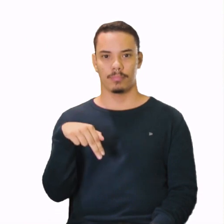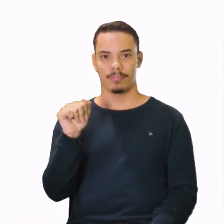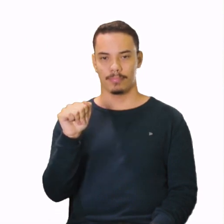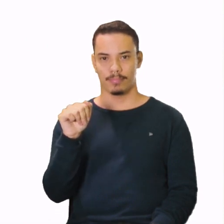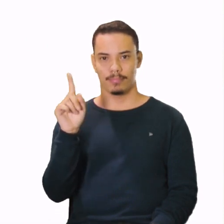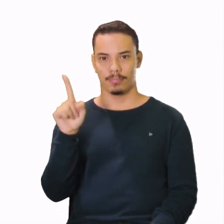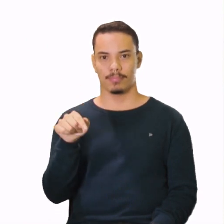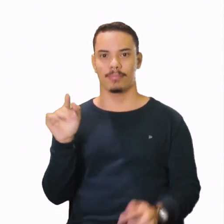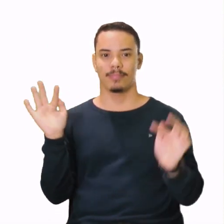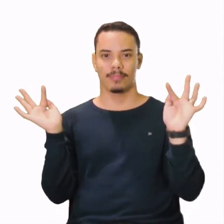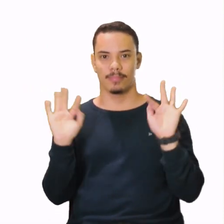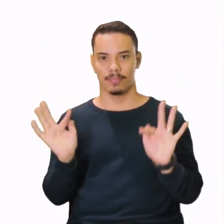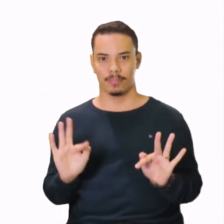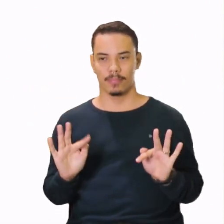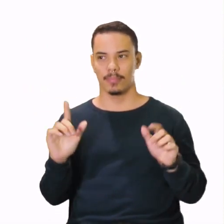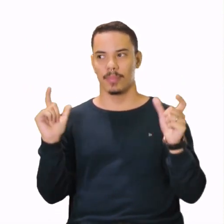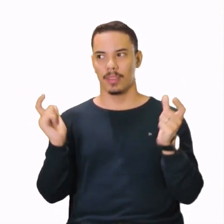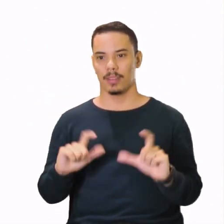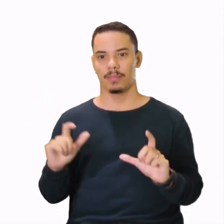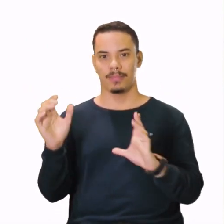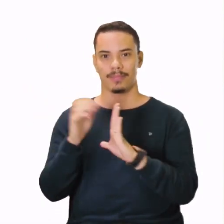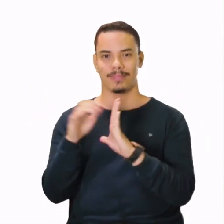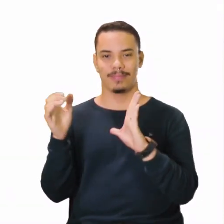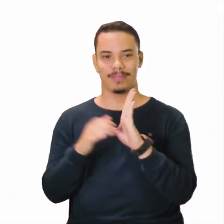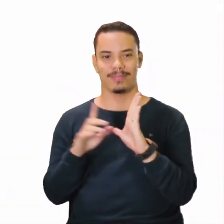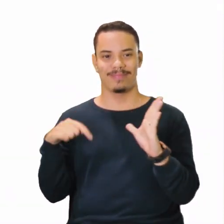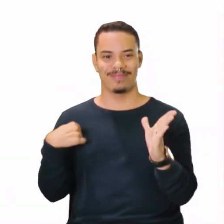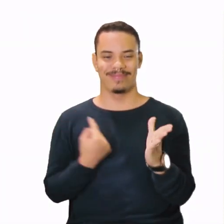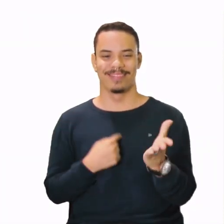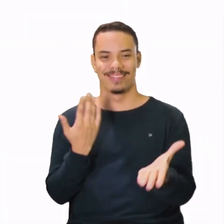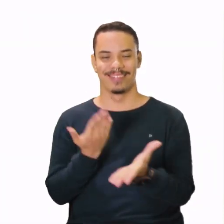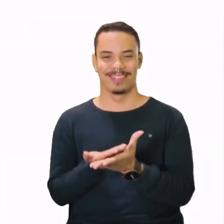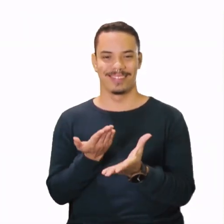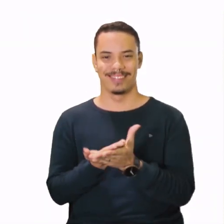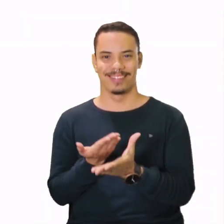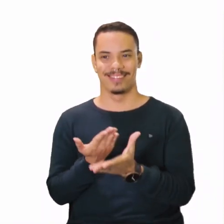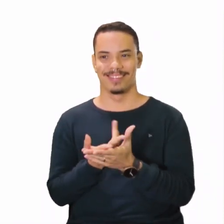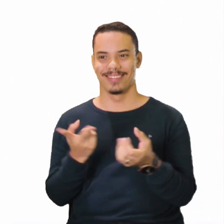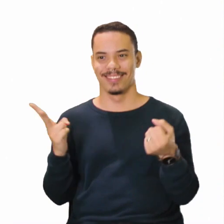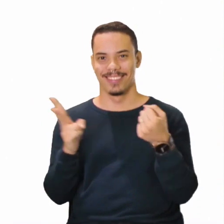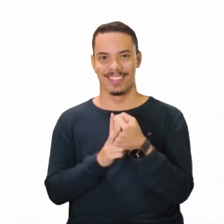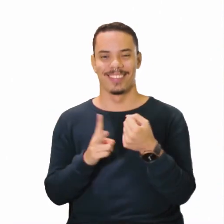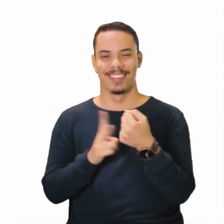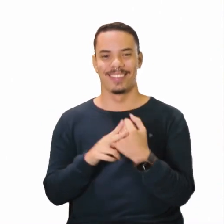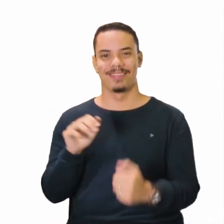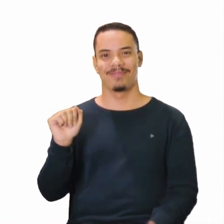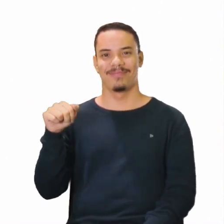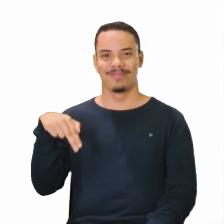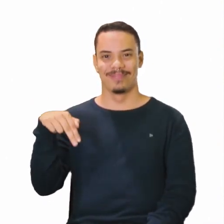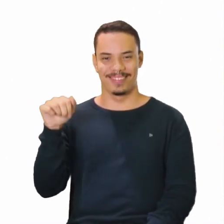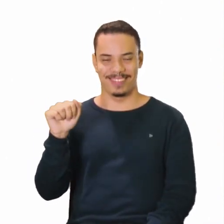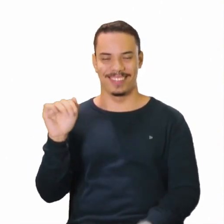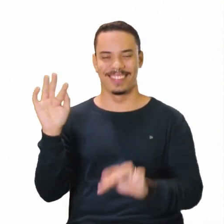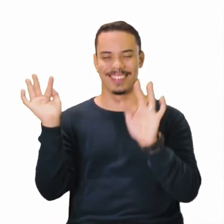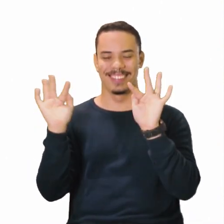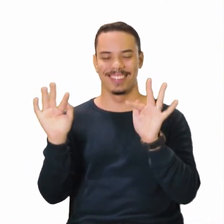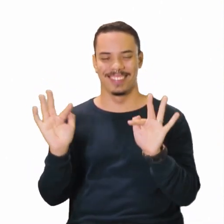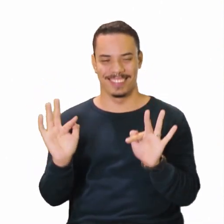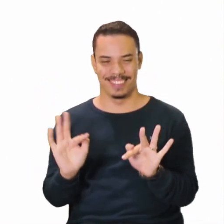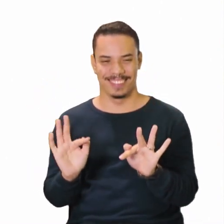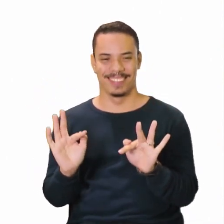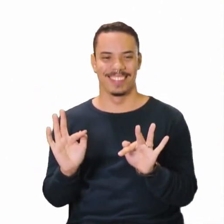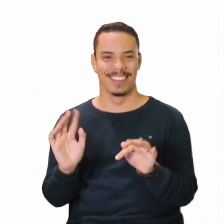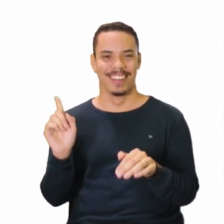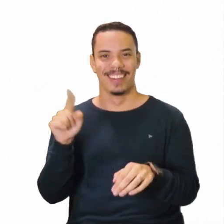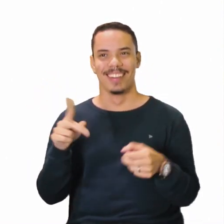feliz. Aonde está a classe que nós estamos estudando aqui, que é o verbo, Amadinha? Ana é feliz. Olha só, tá aqui